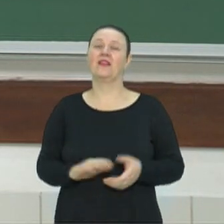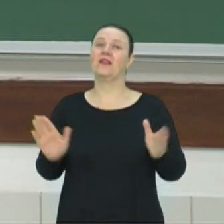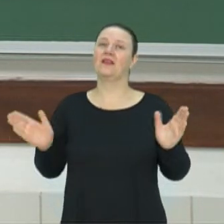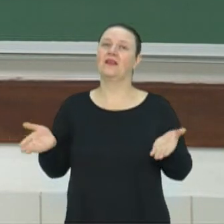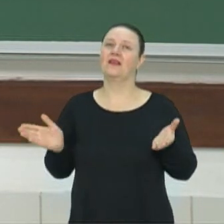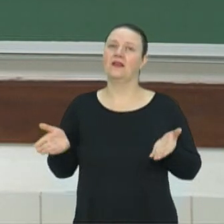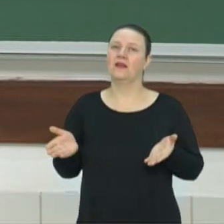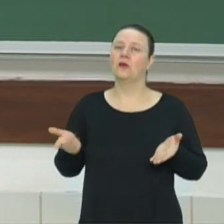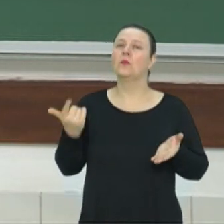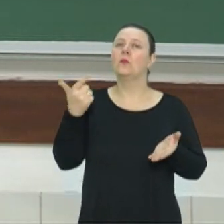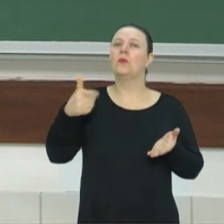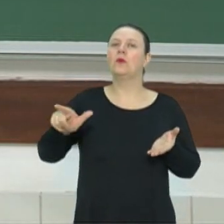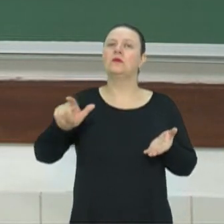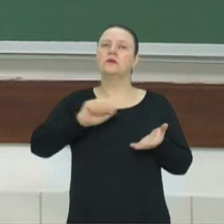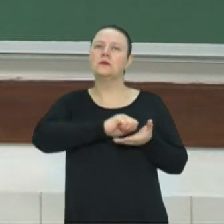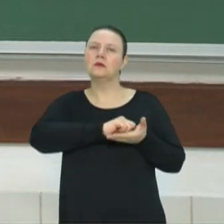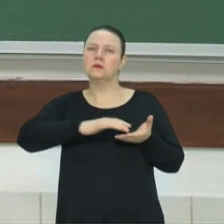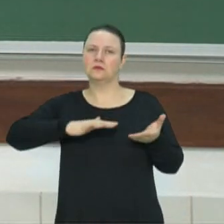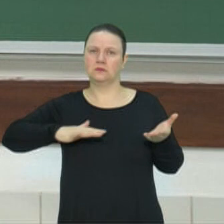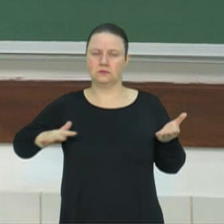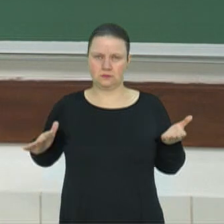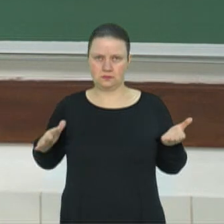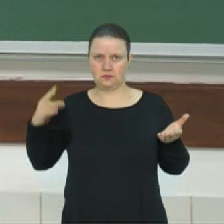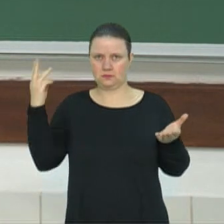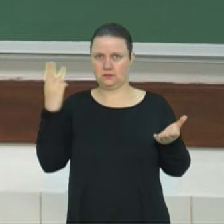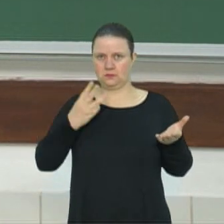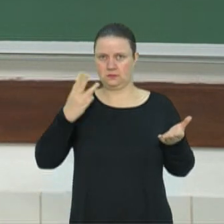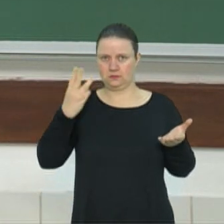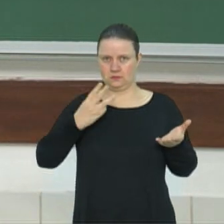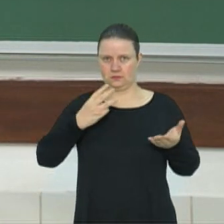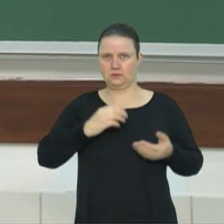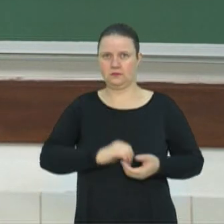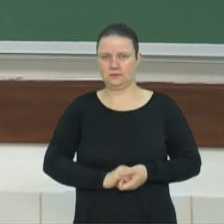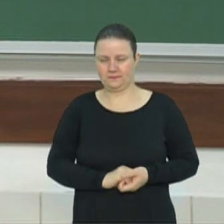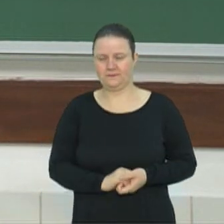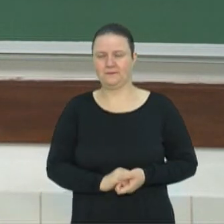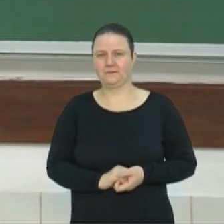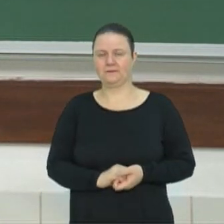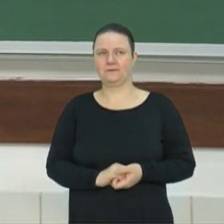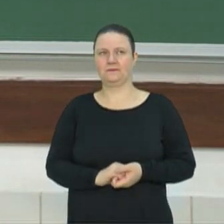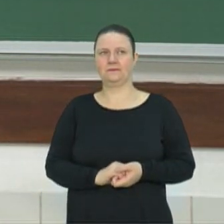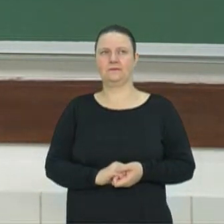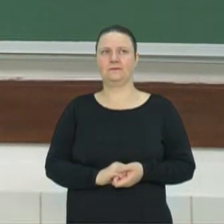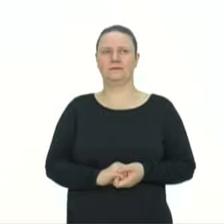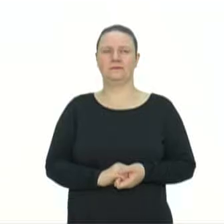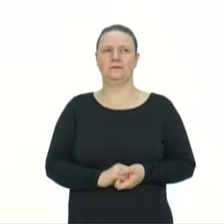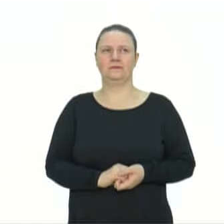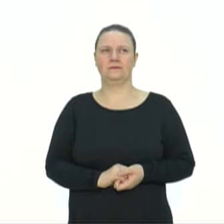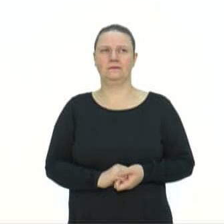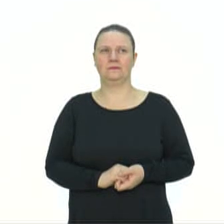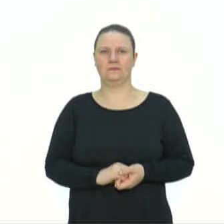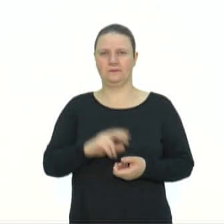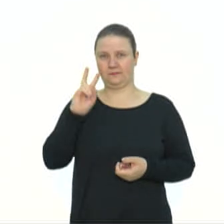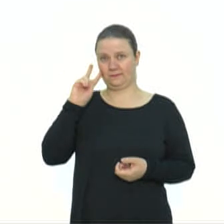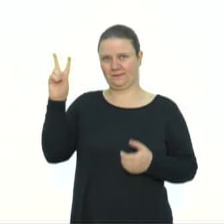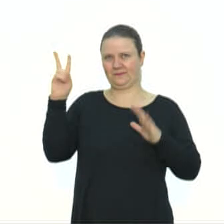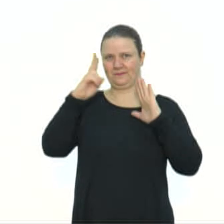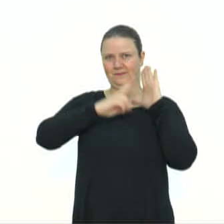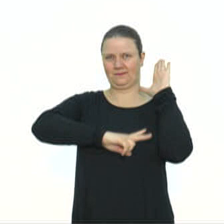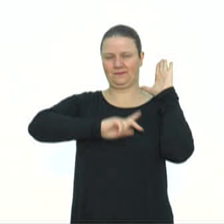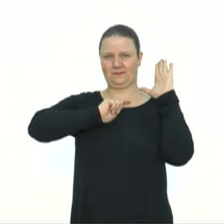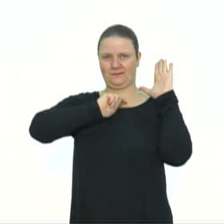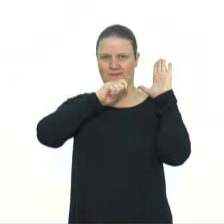temos agora uma atividade mais, atividade 3. Completa as frases com